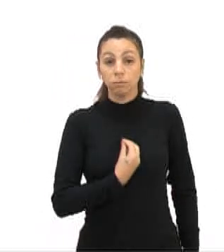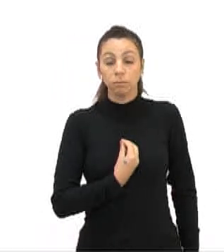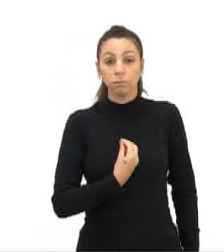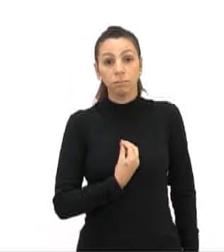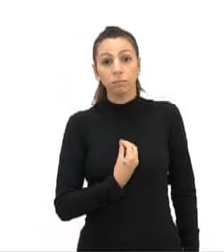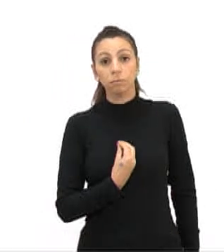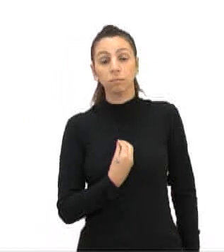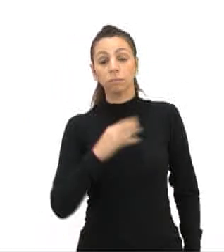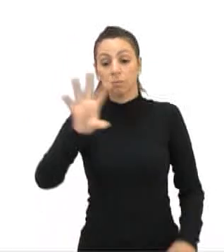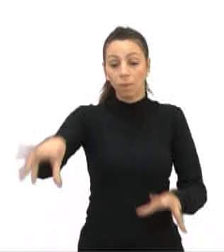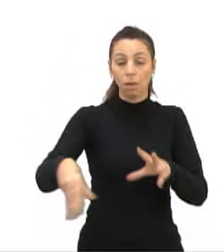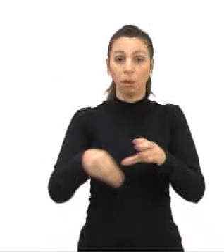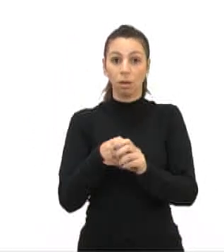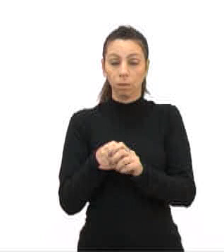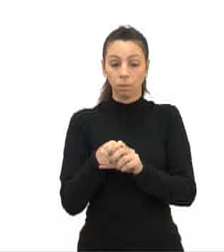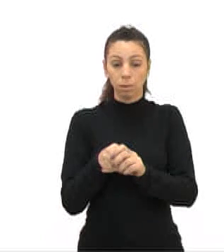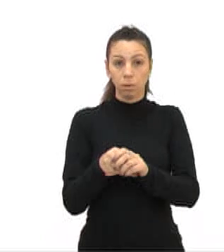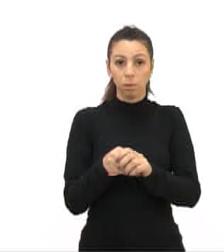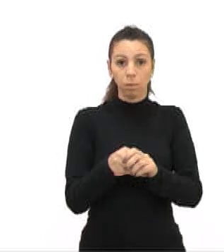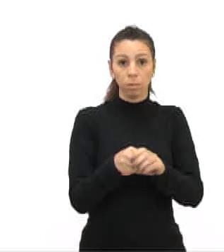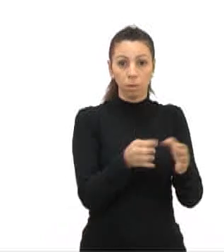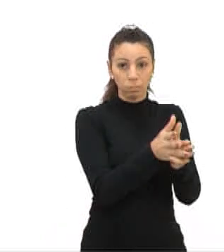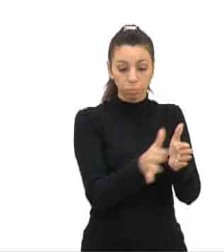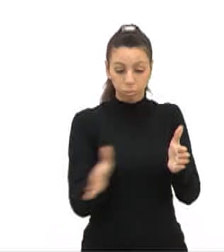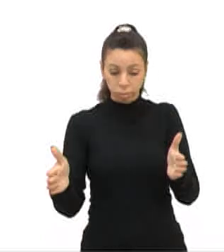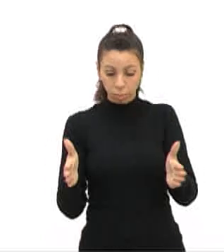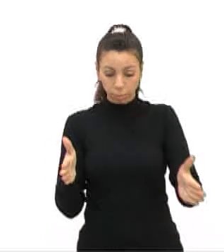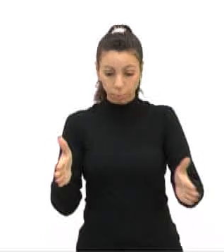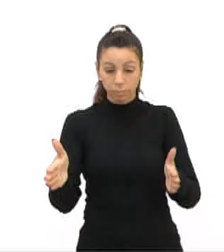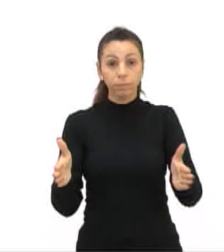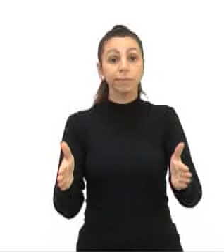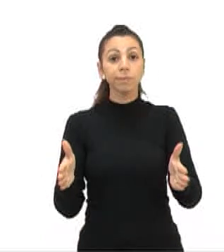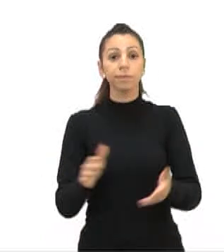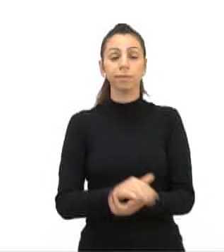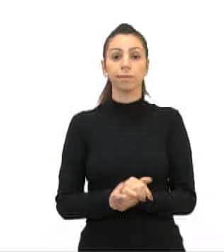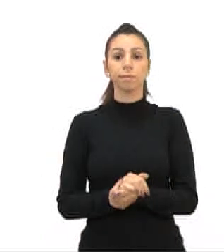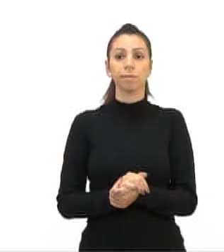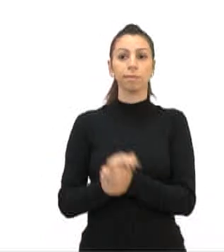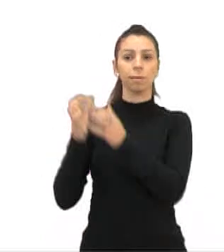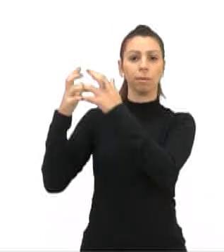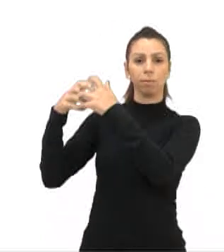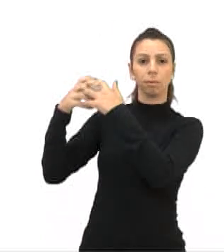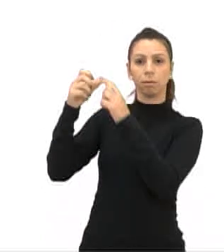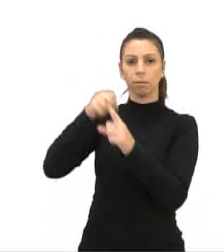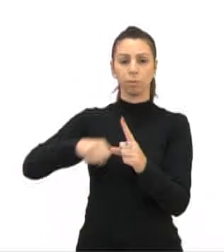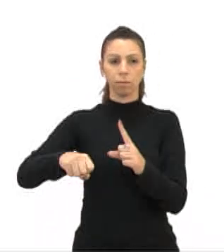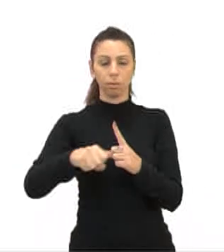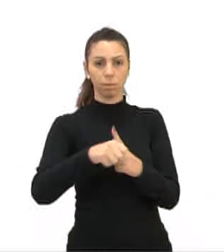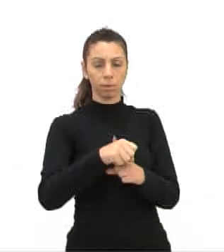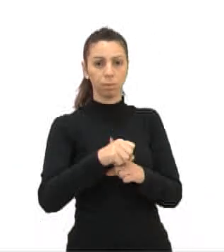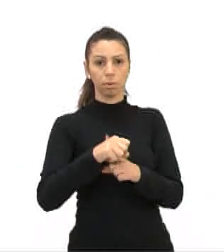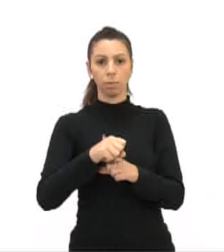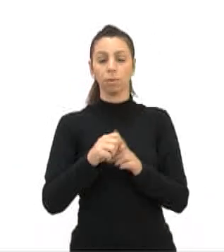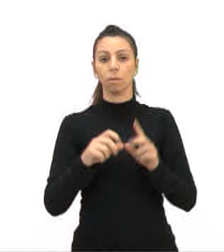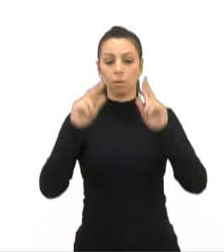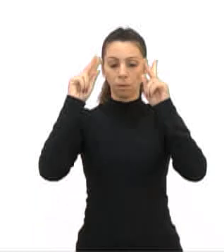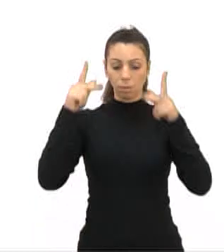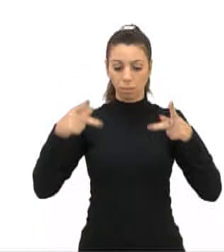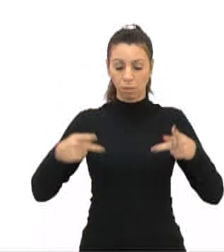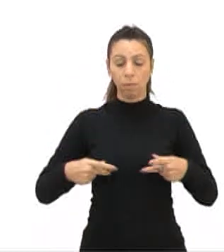localizando-se dentro do seu período. Por meio da imaginação sociológica, os homens esperam